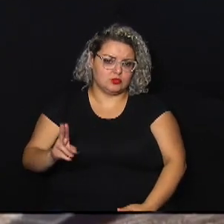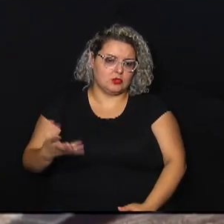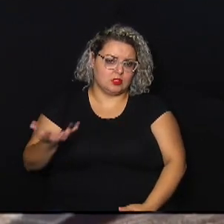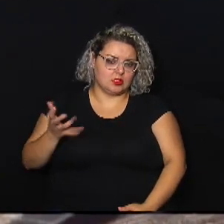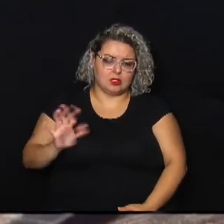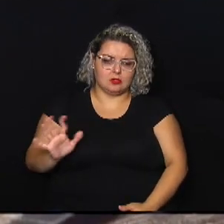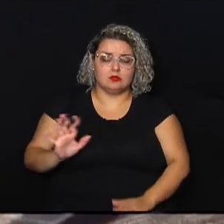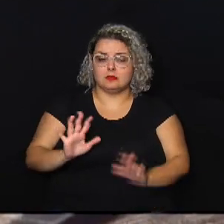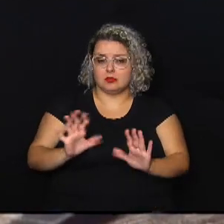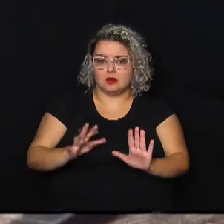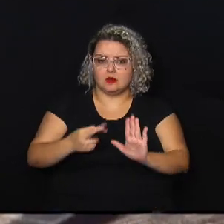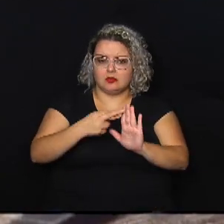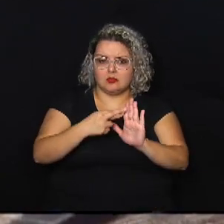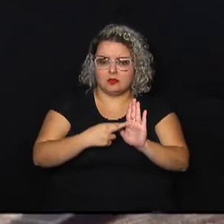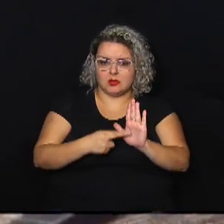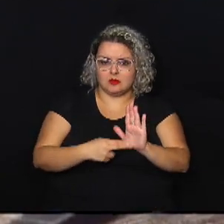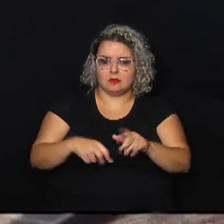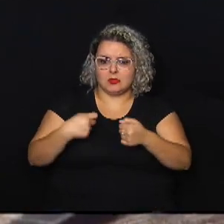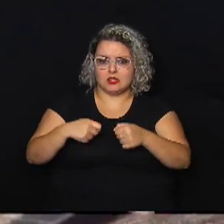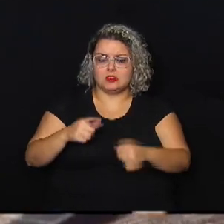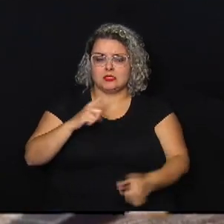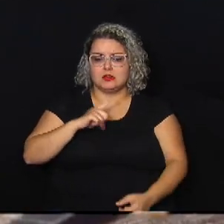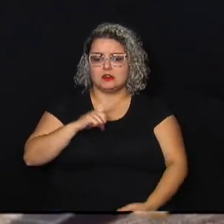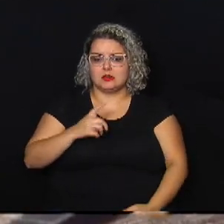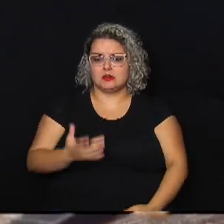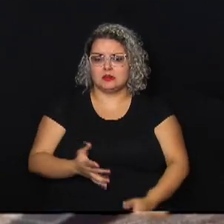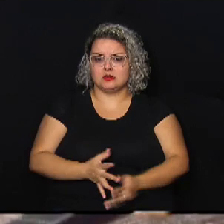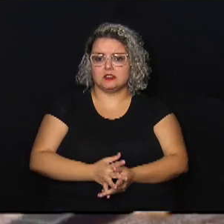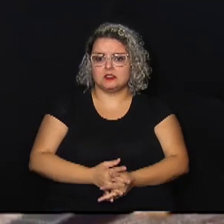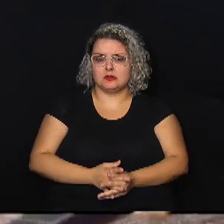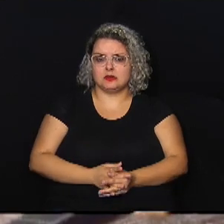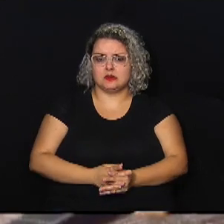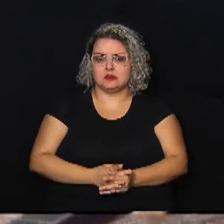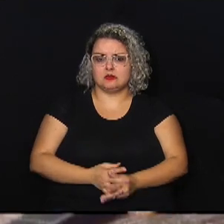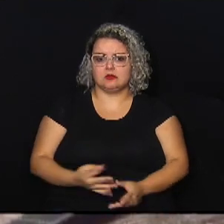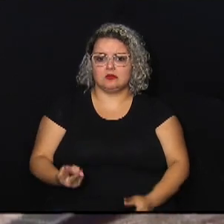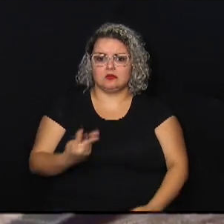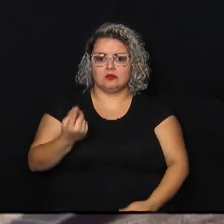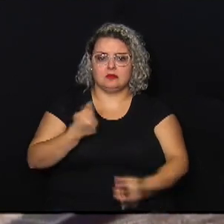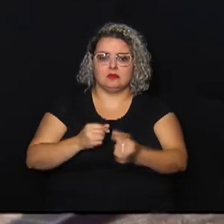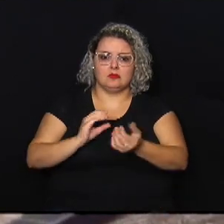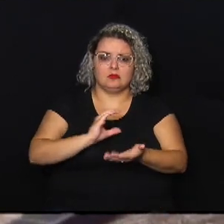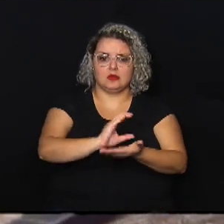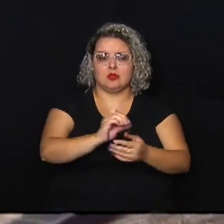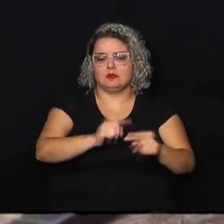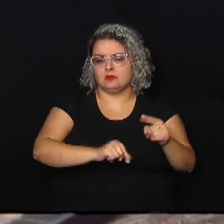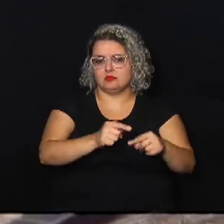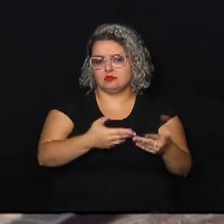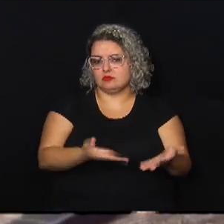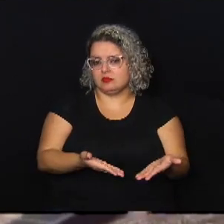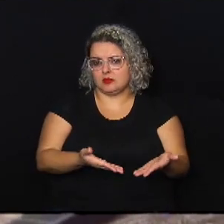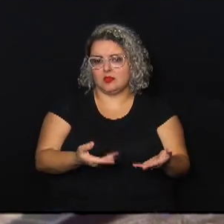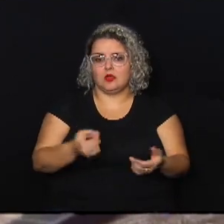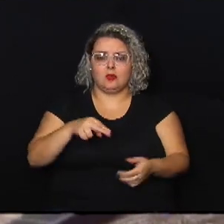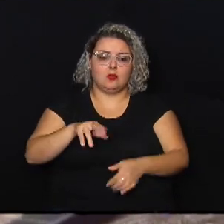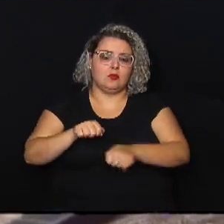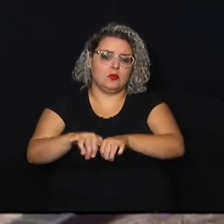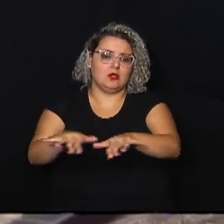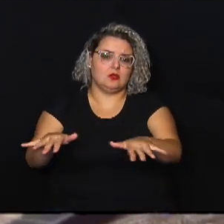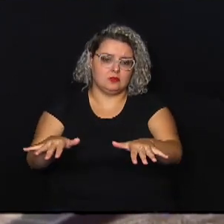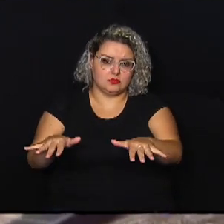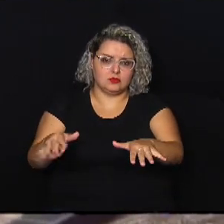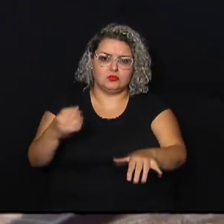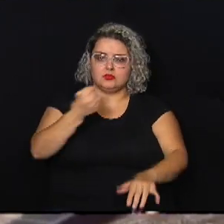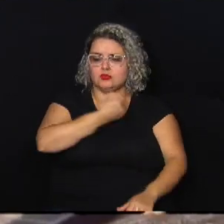todo um regramento, tem que ter um regramento, o valor é destinado, vai comprar um equipamento ou vai ampliar o número